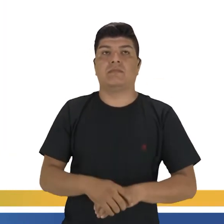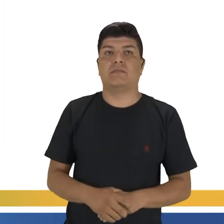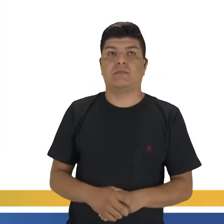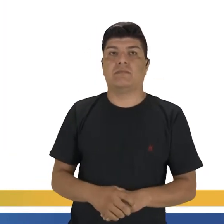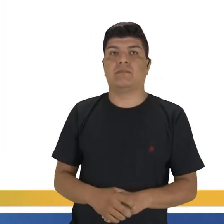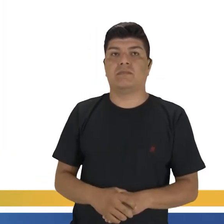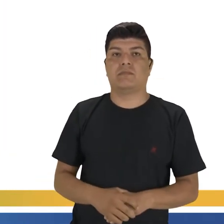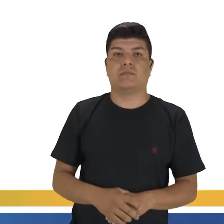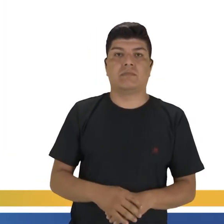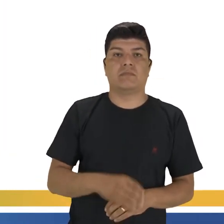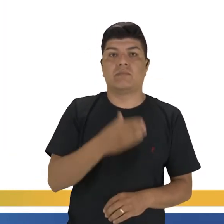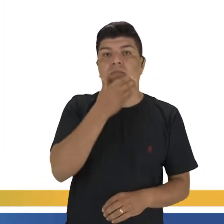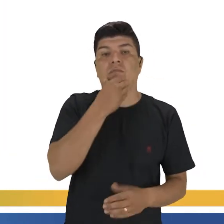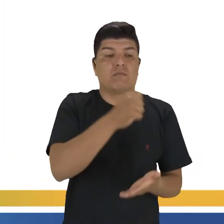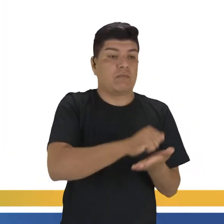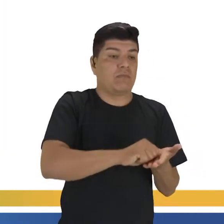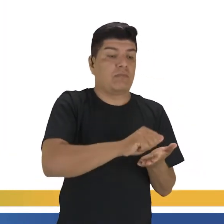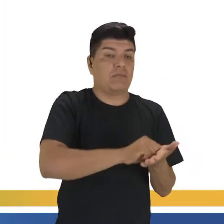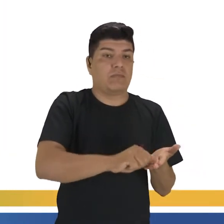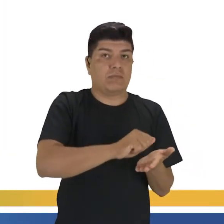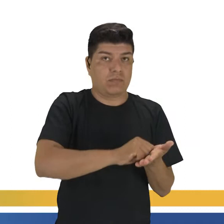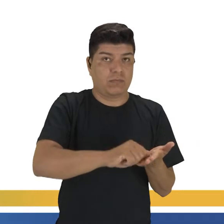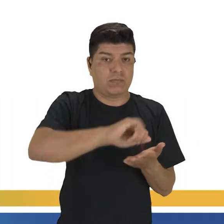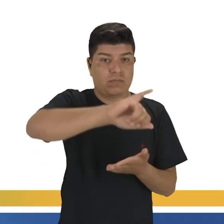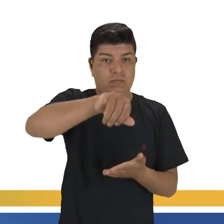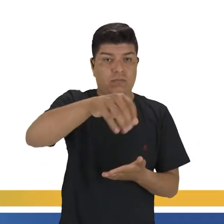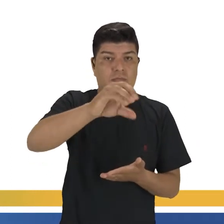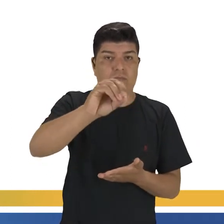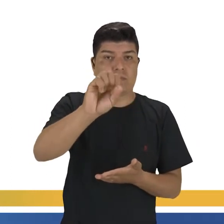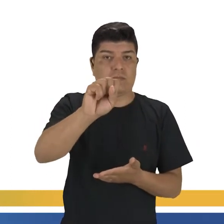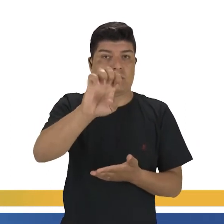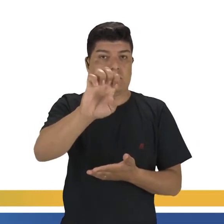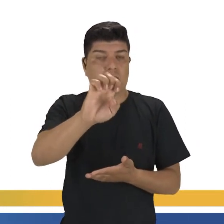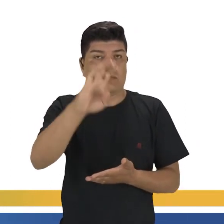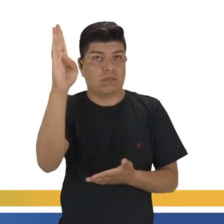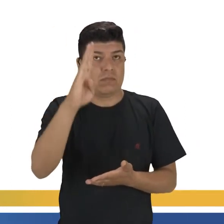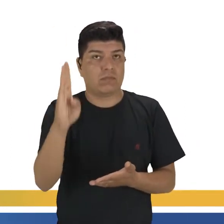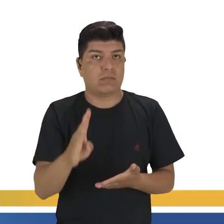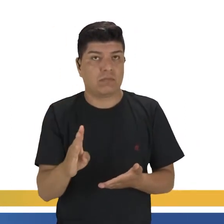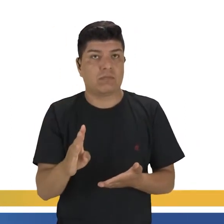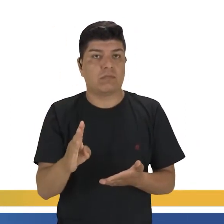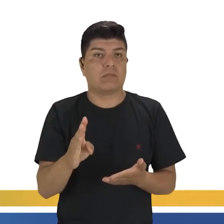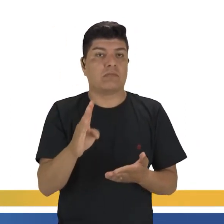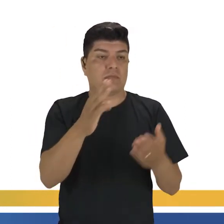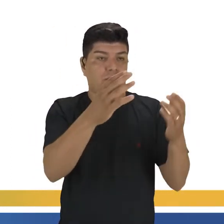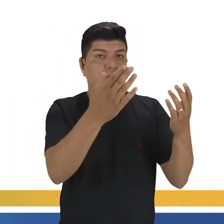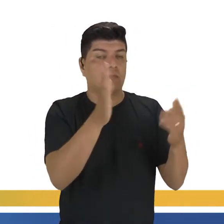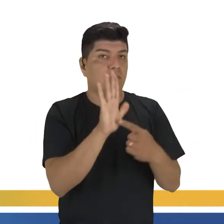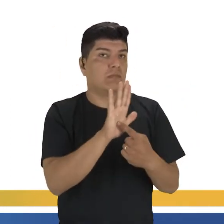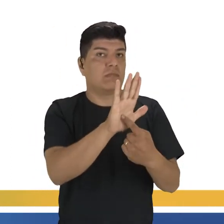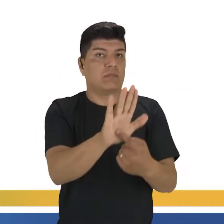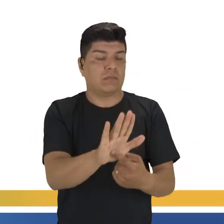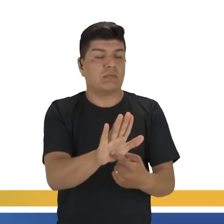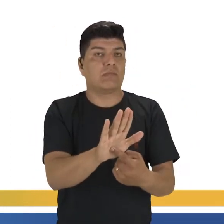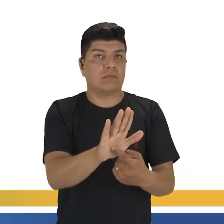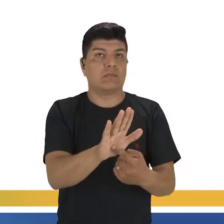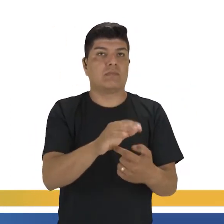o escritor brasileiro José de Alencar, o maior ícone da prosa indianista, trabalha essa tríade. Então, ele